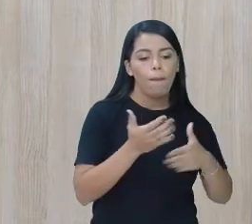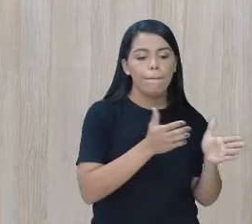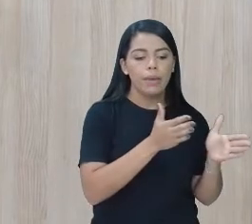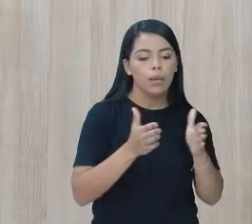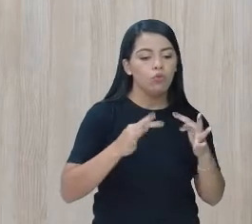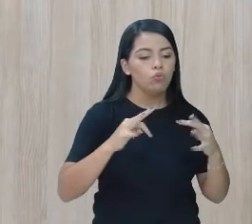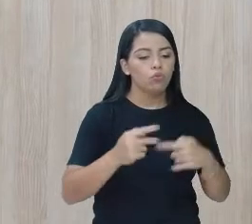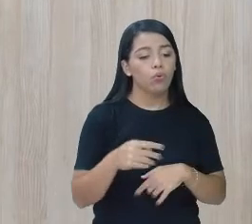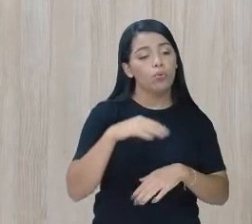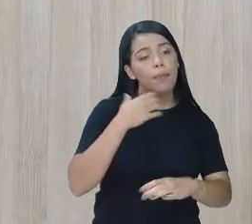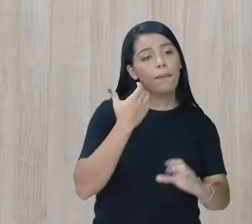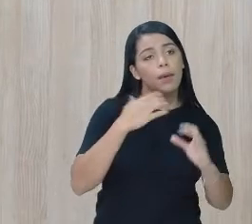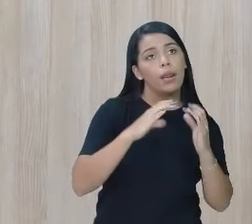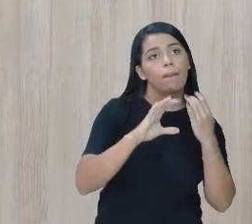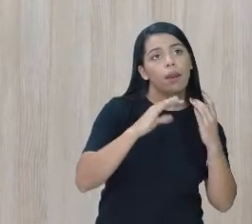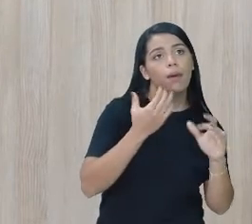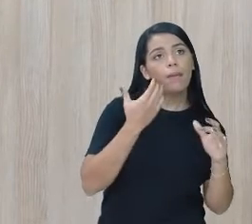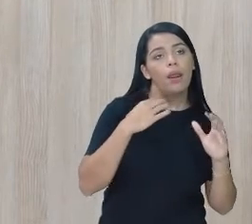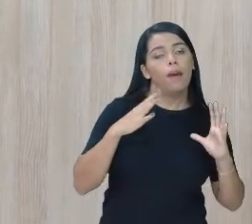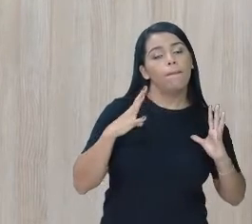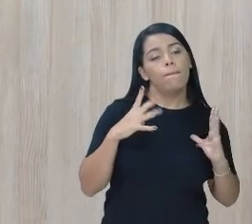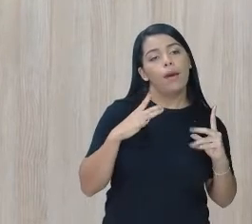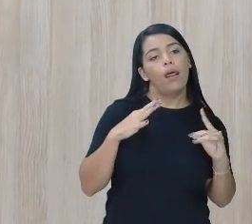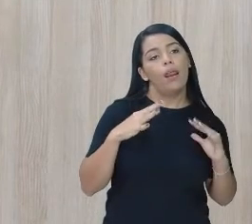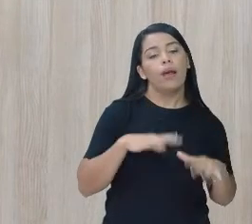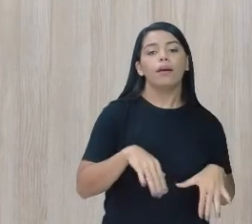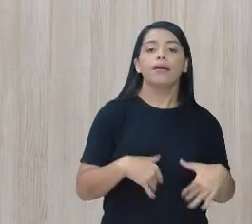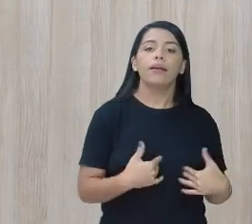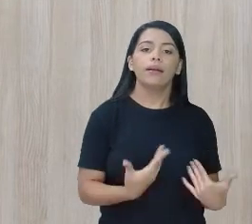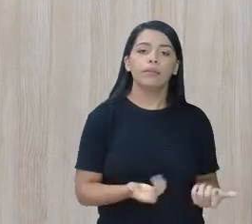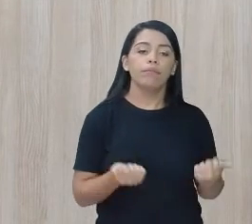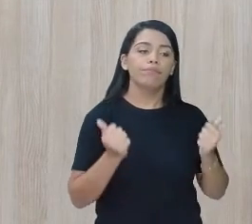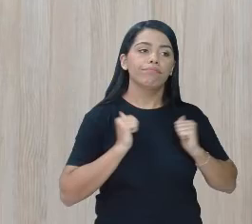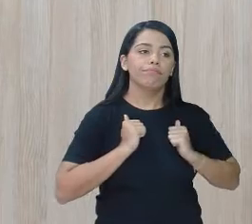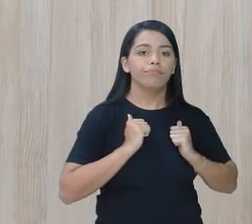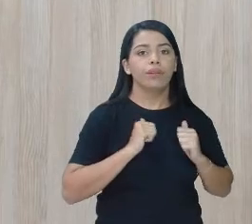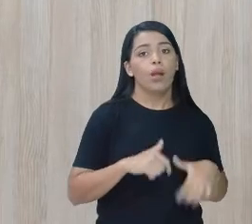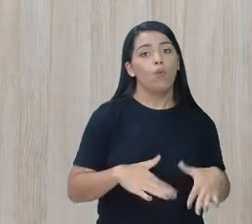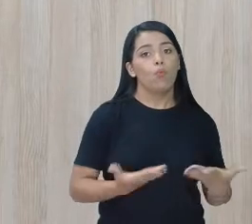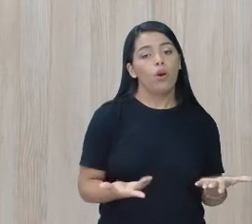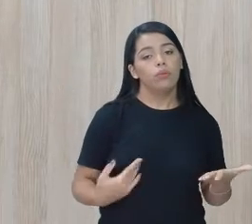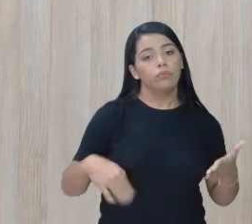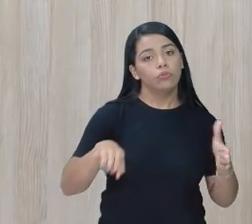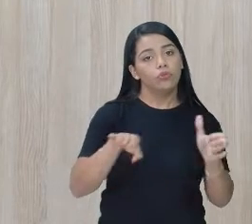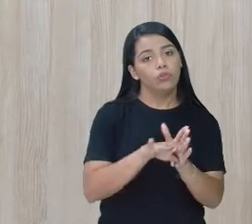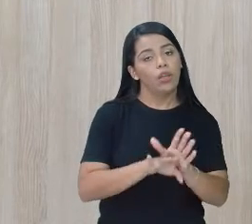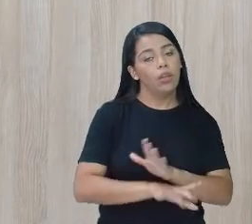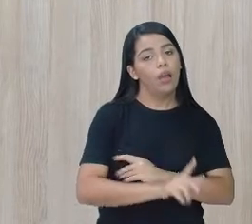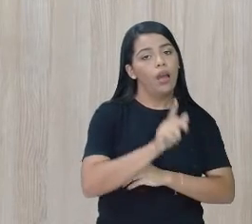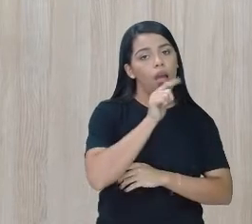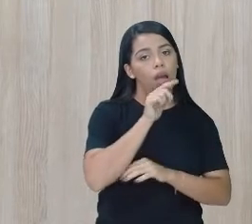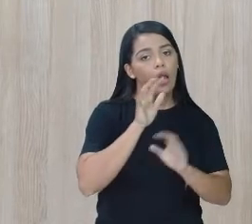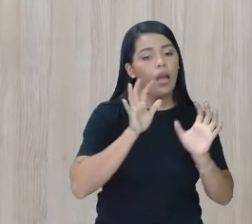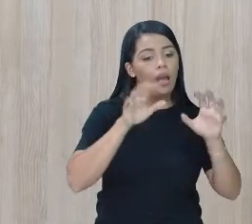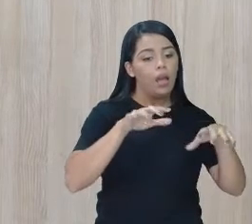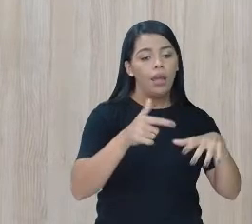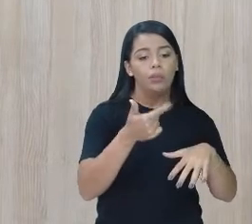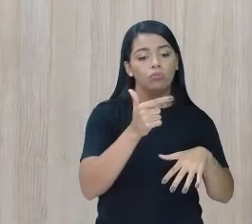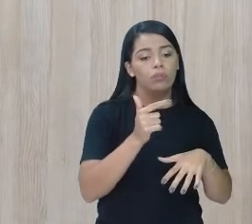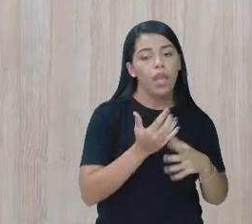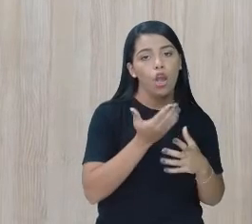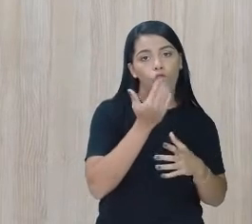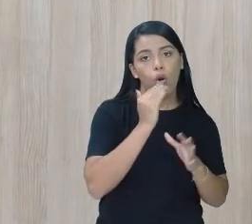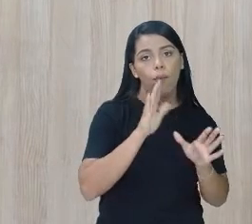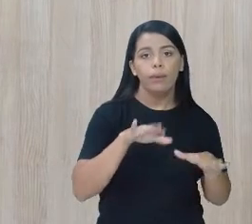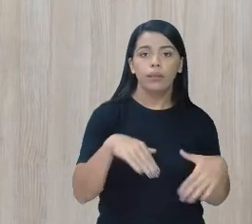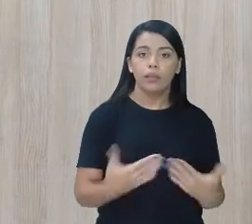grupo de pessoas, de um tipo de pessoas. E aí, quando a gente faz essa referência, é também uma das características